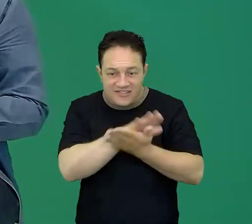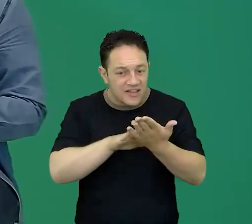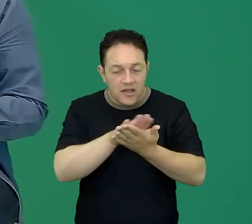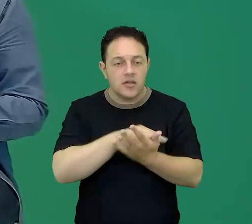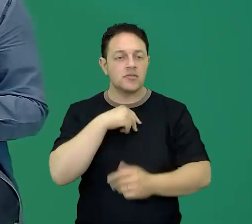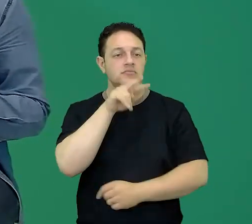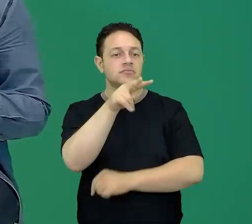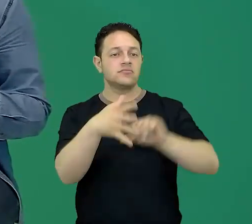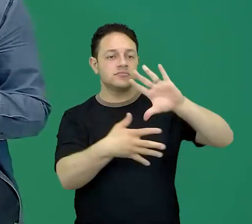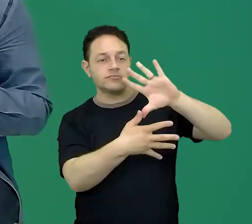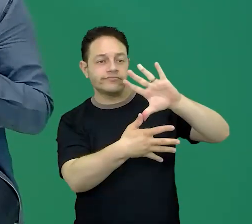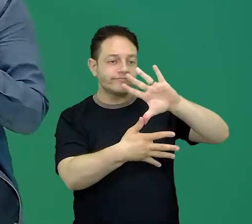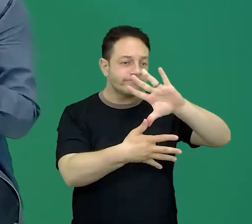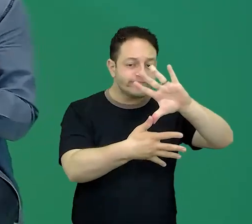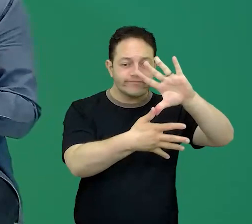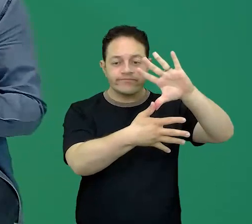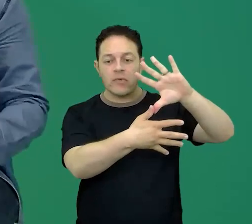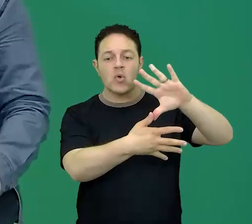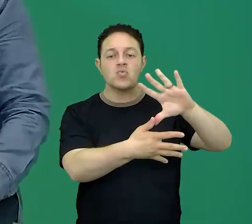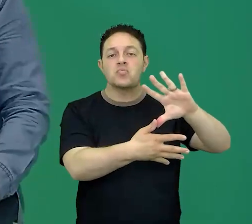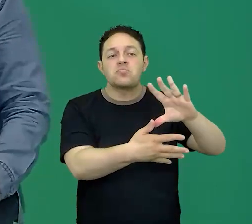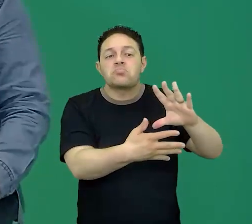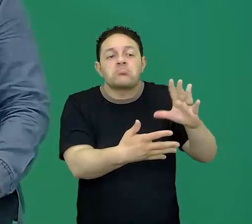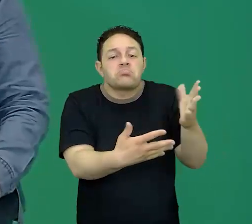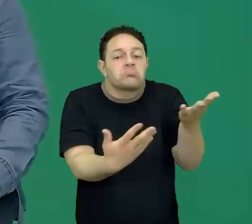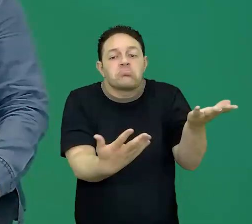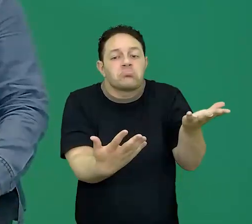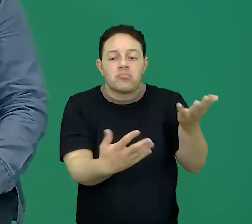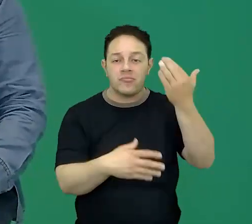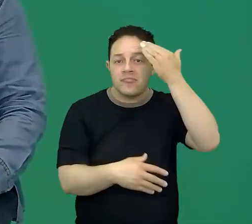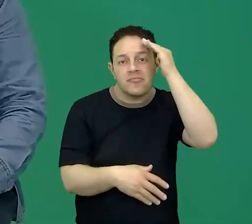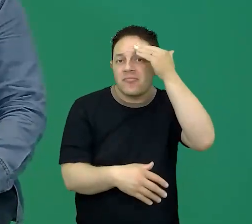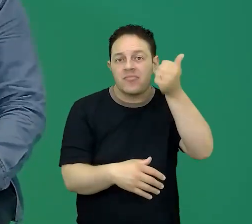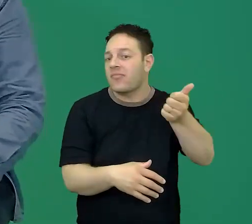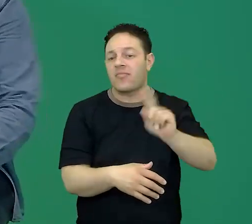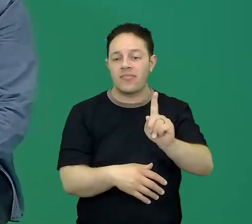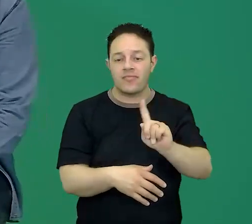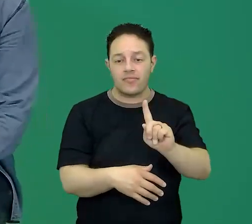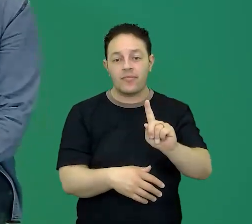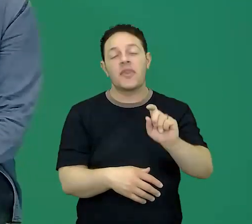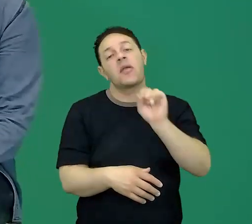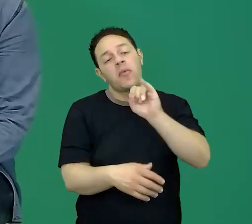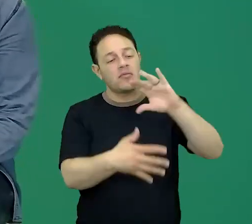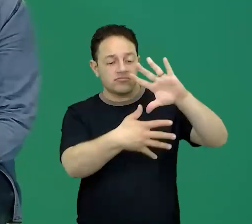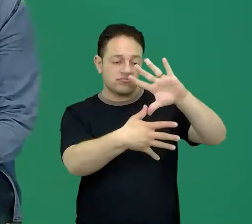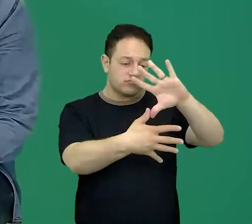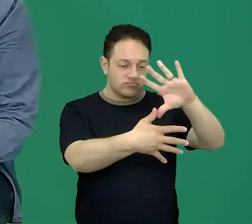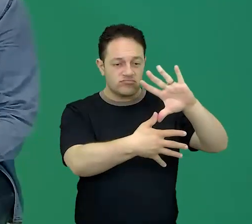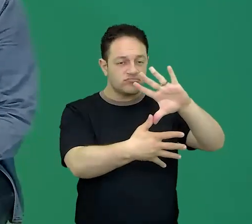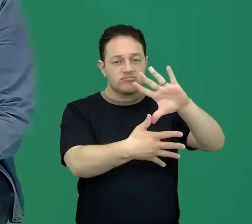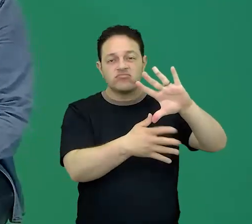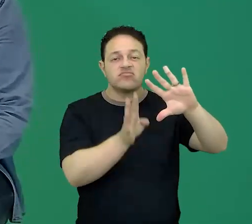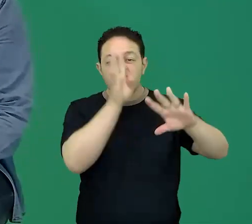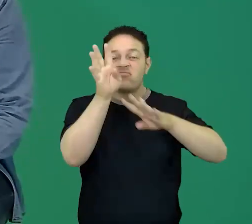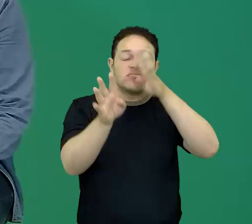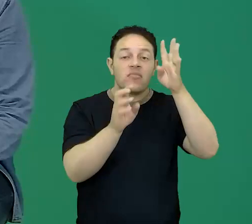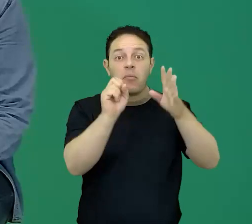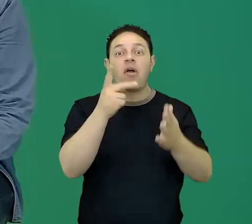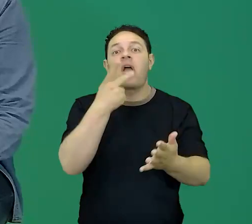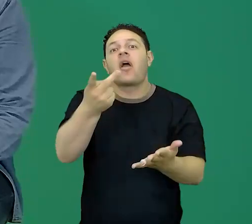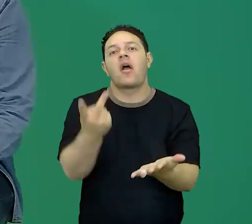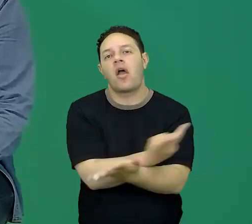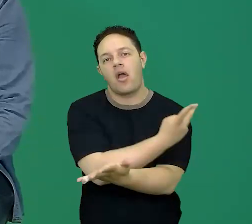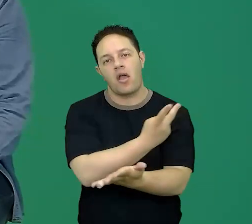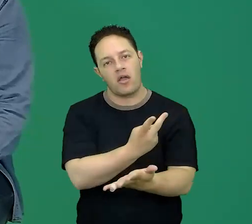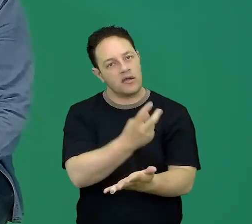acaba ficando mais difícil de ser interpretado. Então, muitas vezes, você pode interpretá-lo com informações erradas,